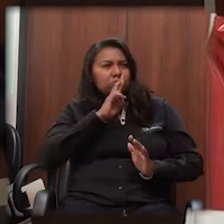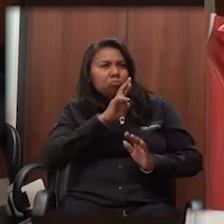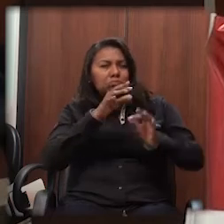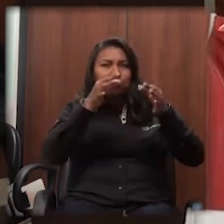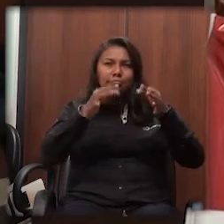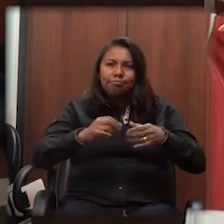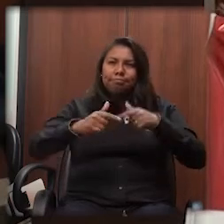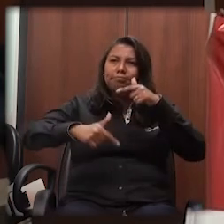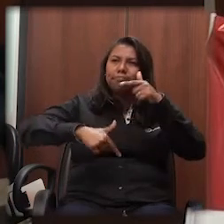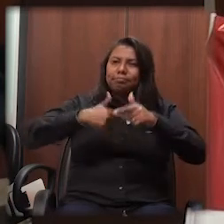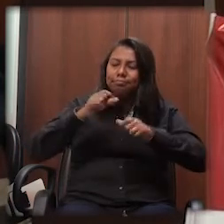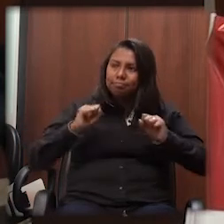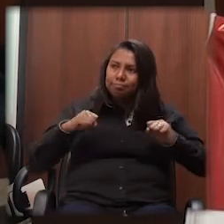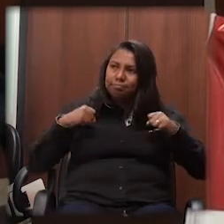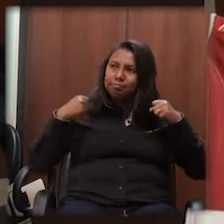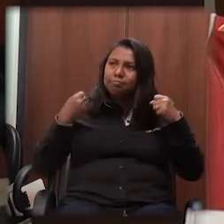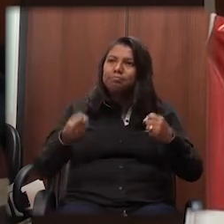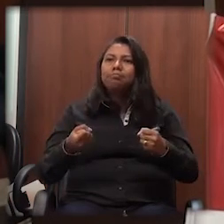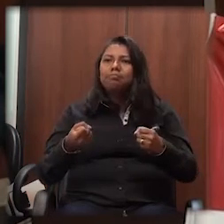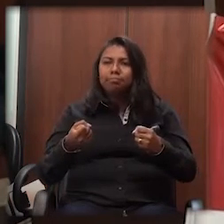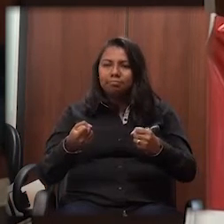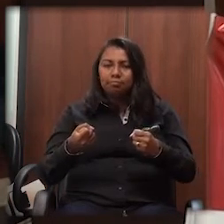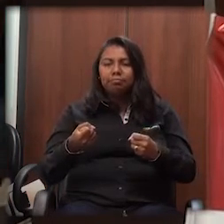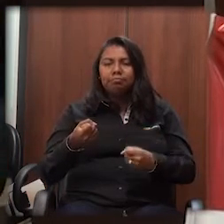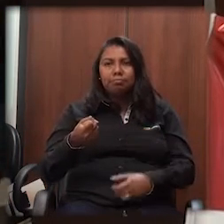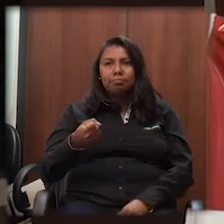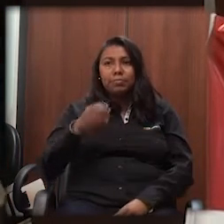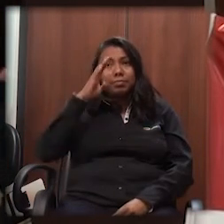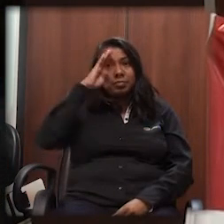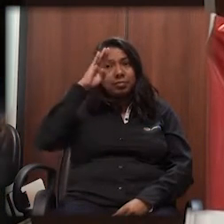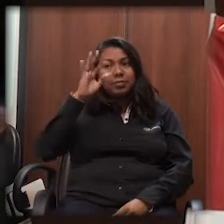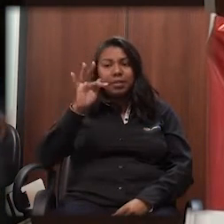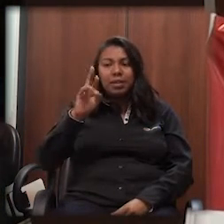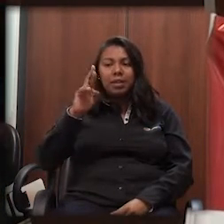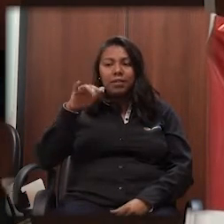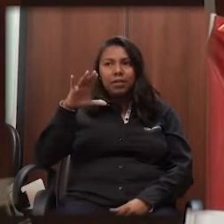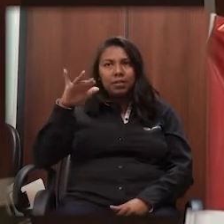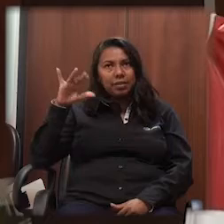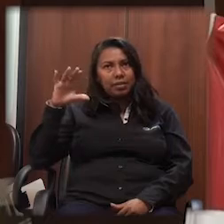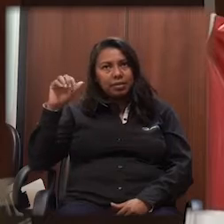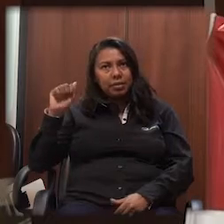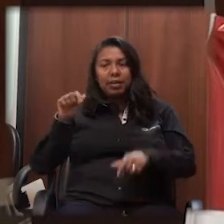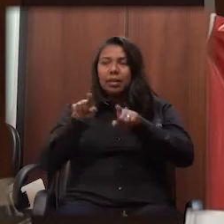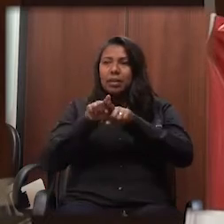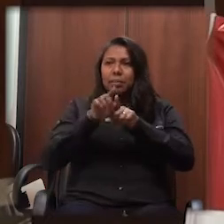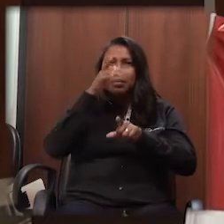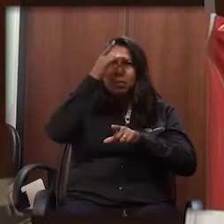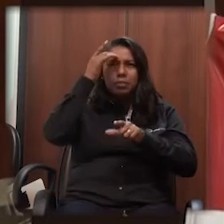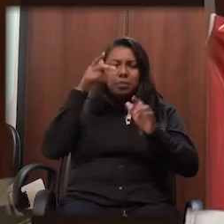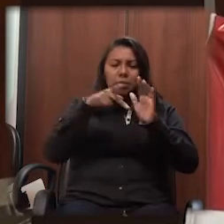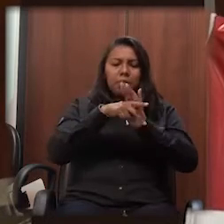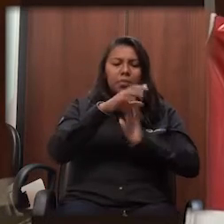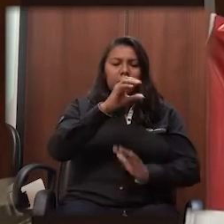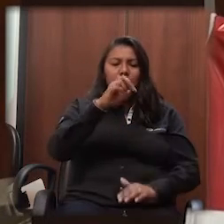trabalho árduo que a gente teve aí, né? Principalmente Francisca e o pessoal do CONDEP, para sensibilizar